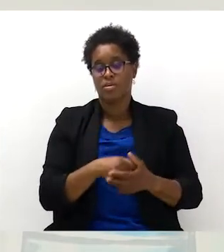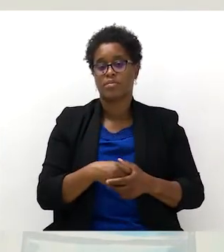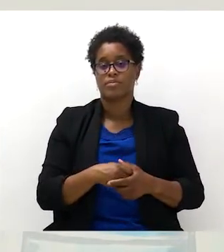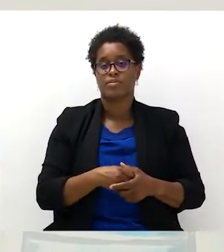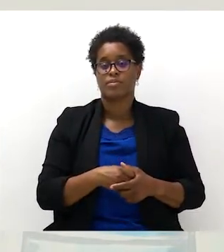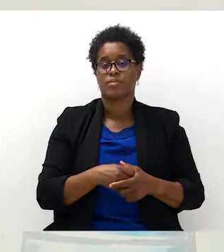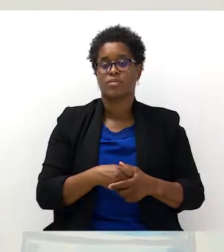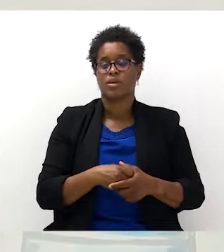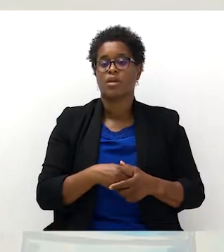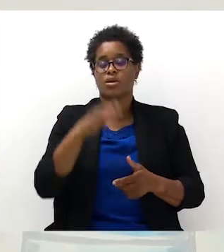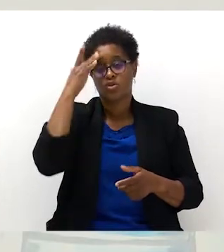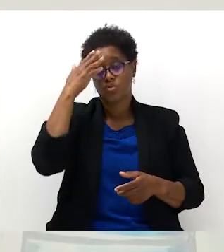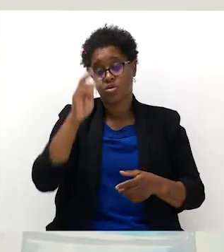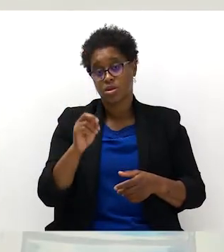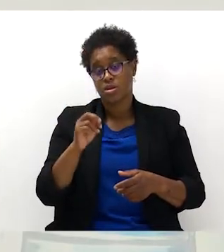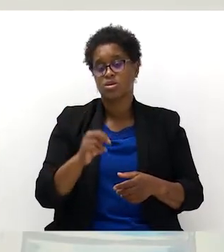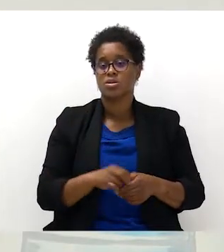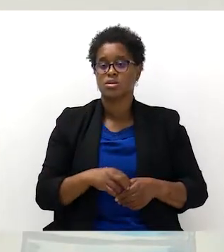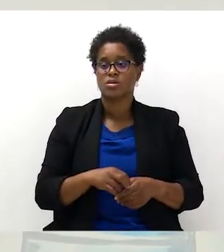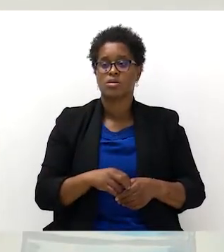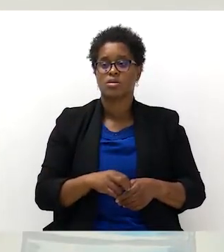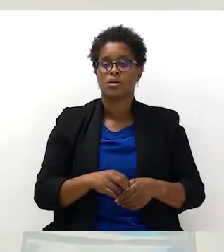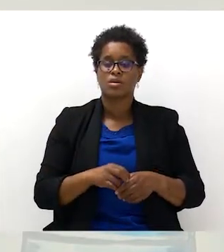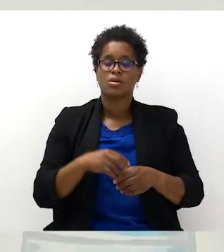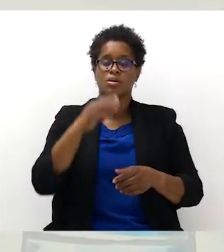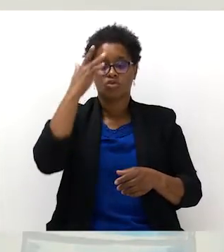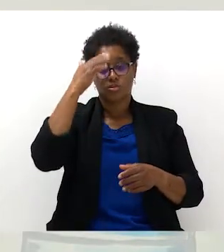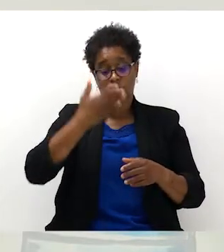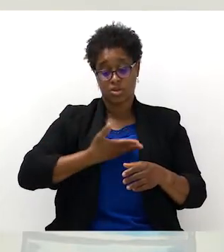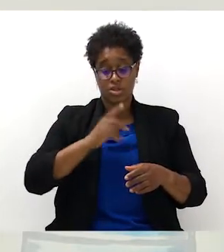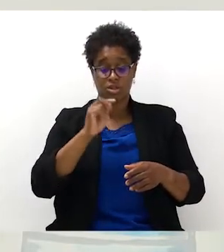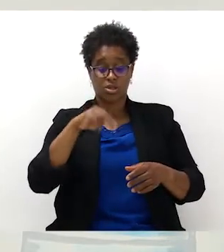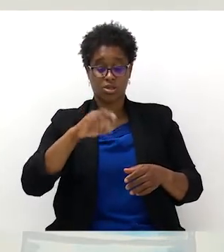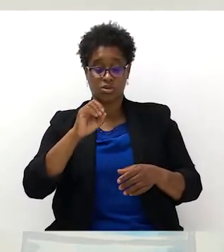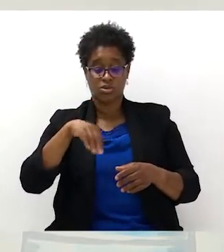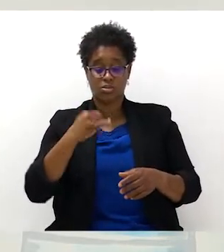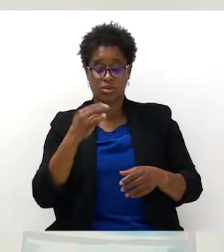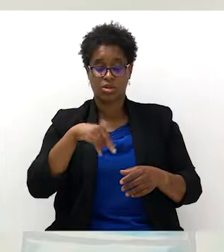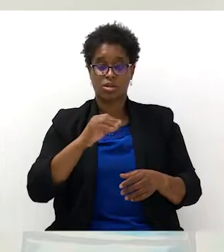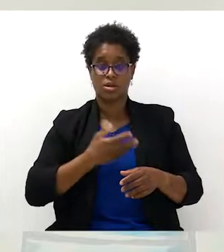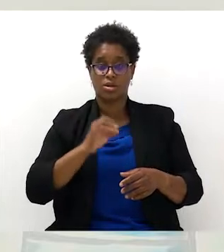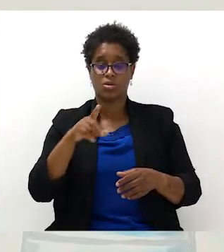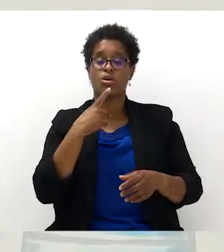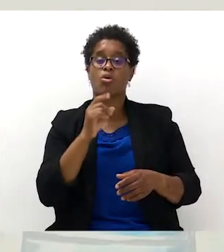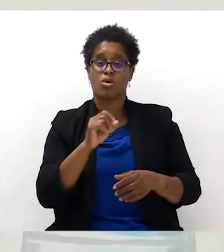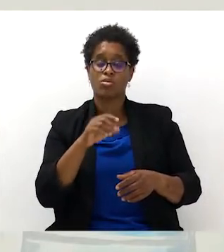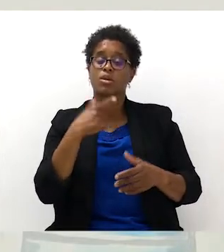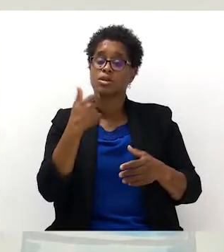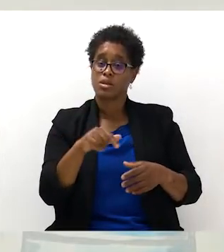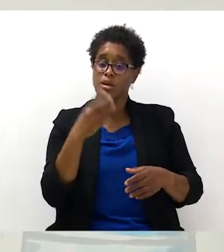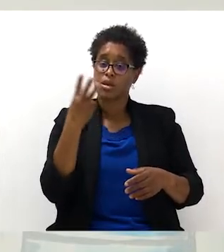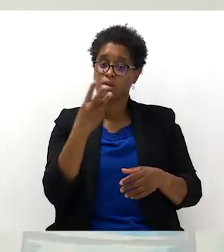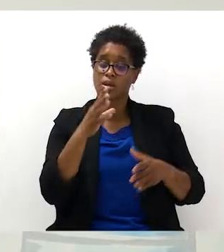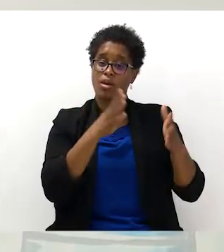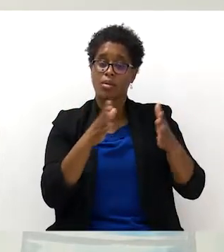e o número 3, que é como é que se chama? O denominador, corresponde às 3 partes em que